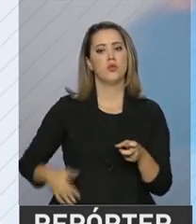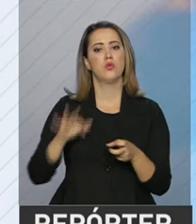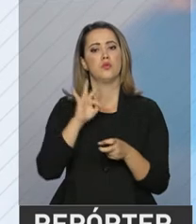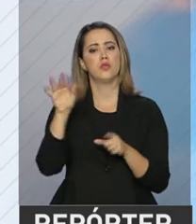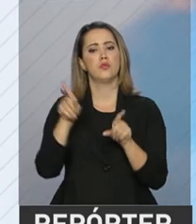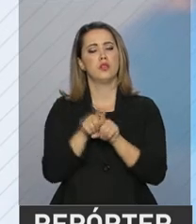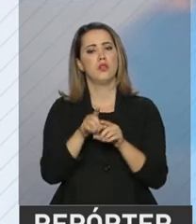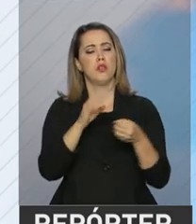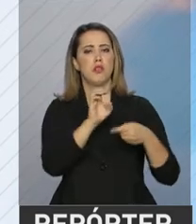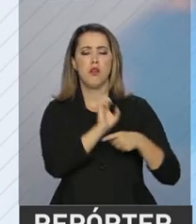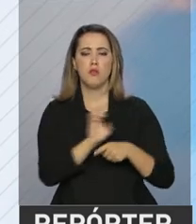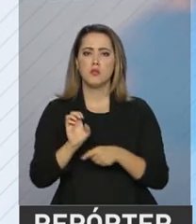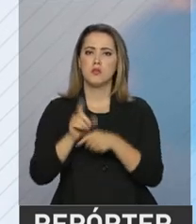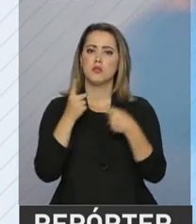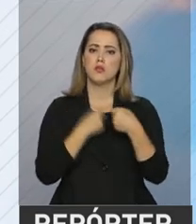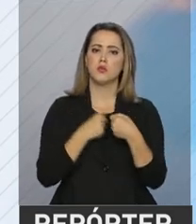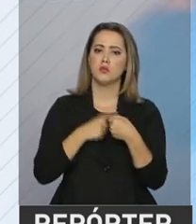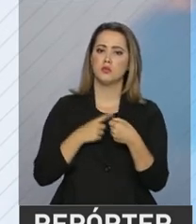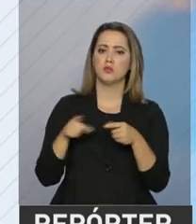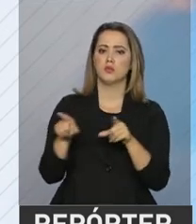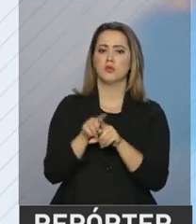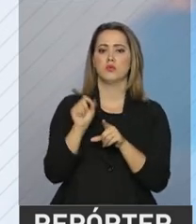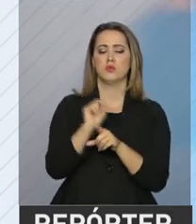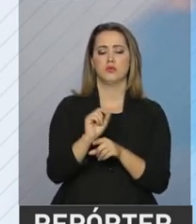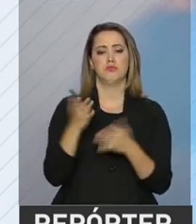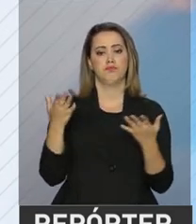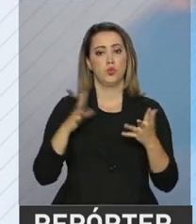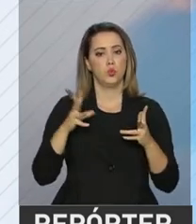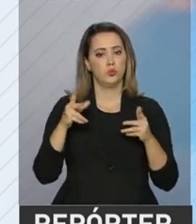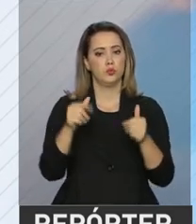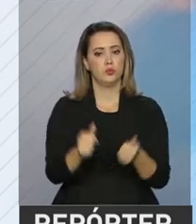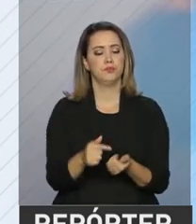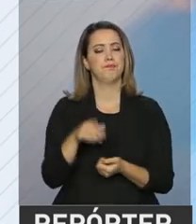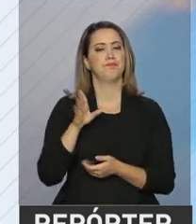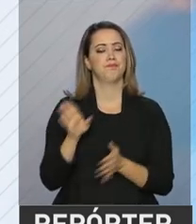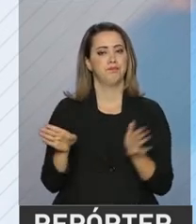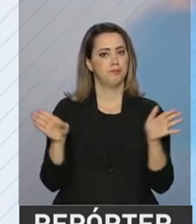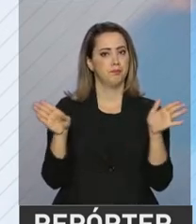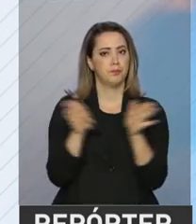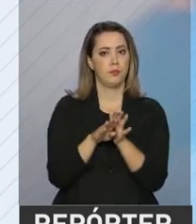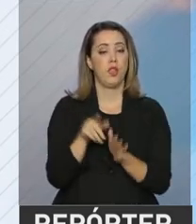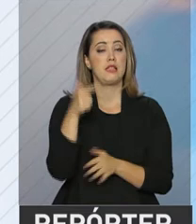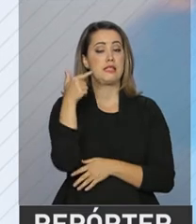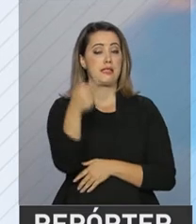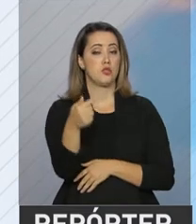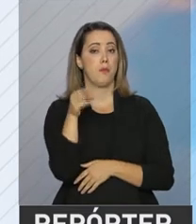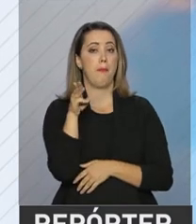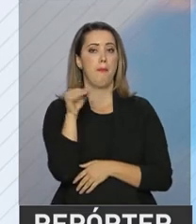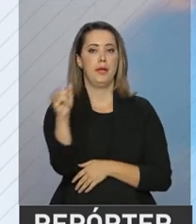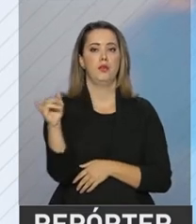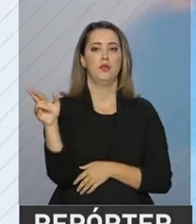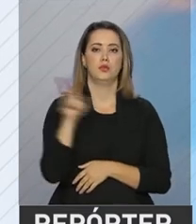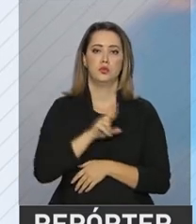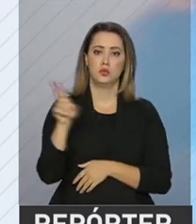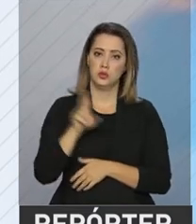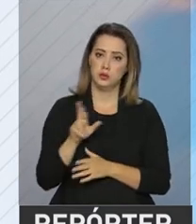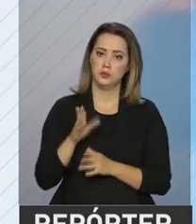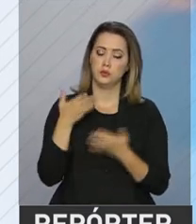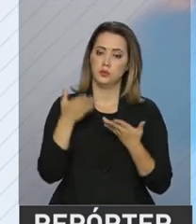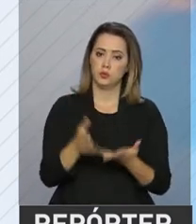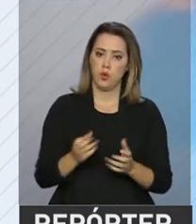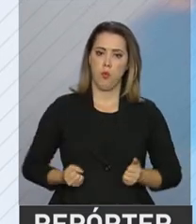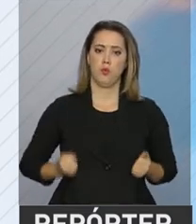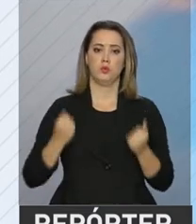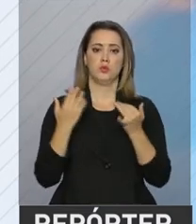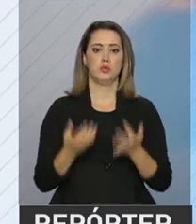determinações judiciais entre governo federal estados e municípios cheguem às 7 bilhões de reais um